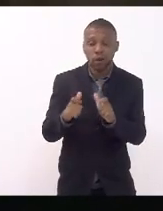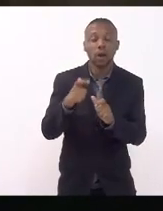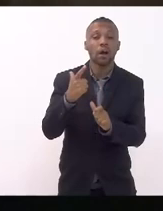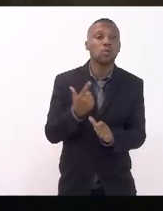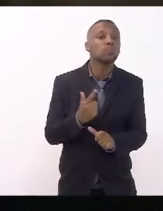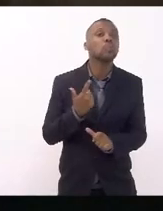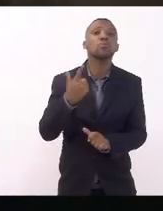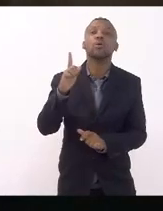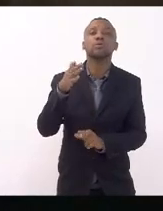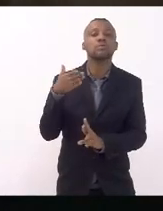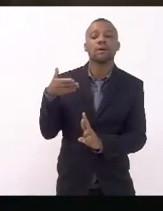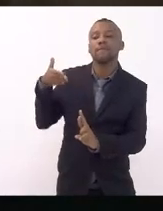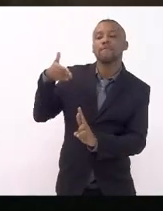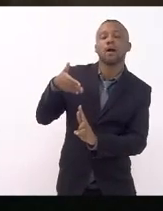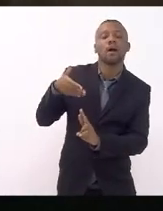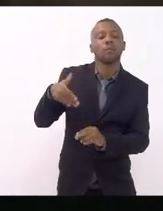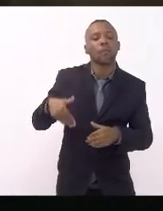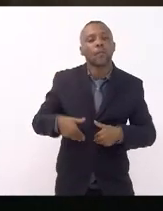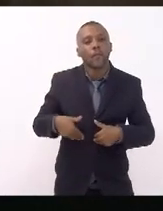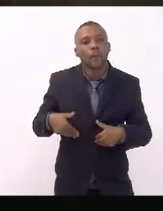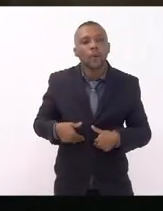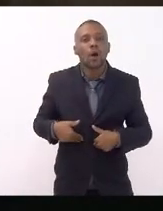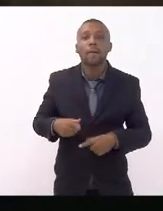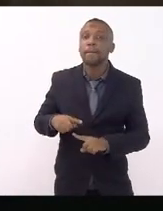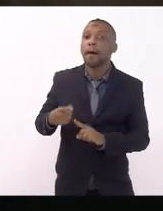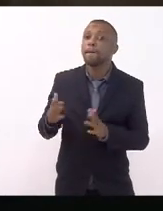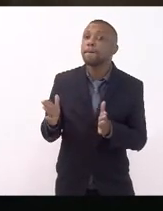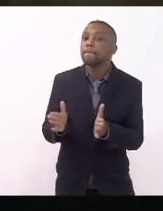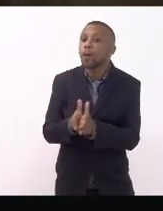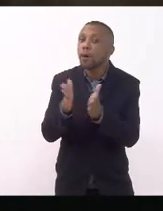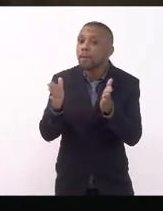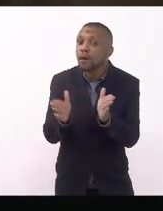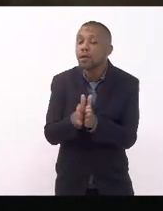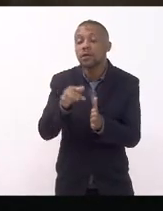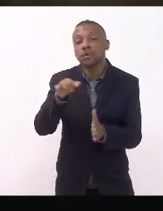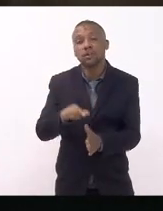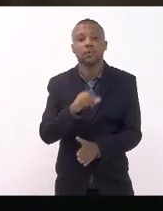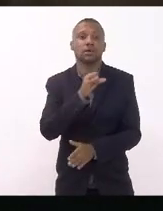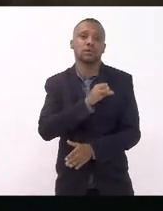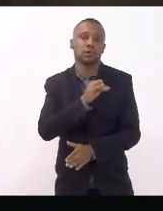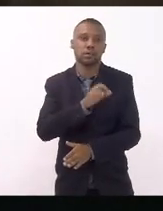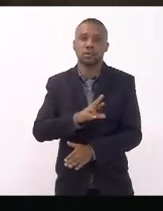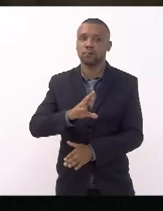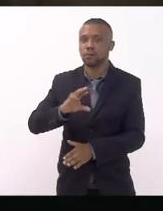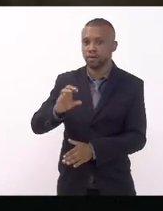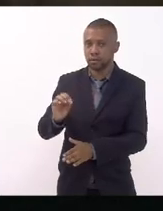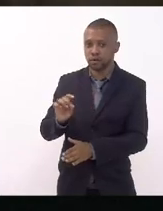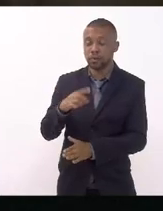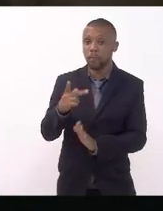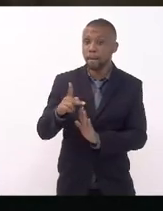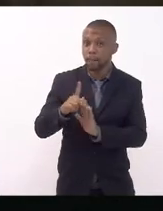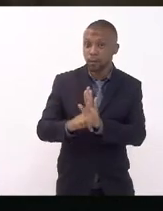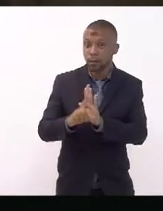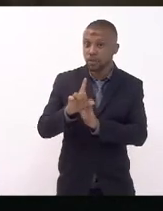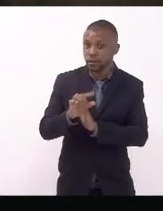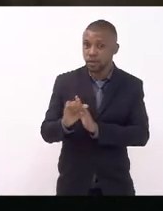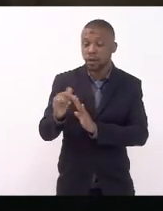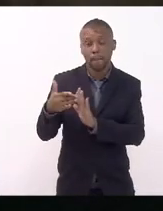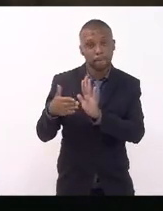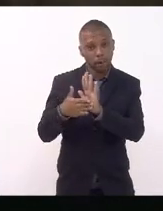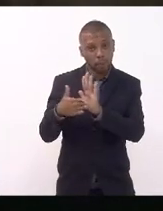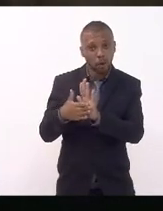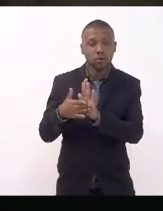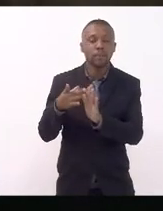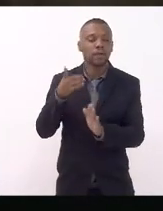que se refere à fome e à pobreza aqui no estado do Rio de Janeiro. Então, o projeto proposto pela